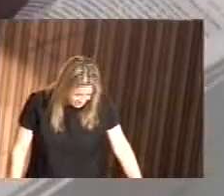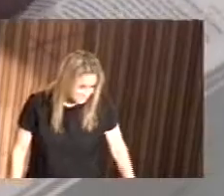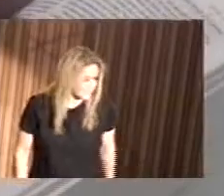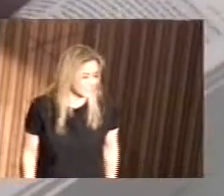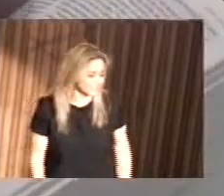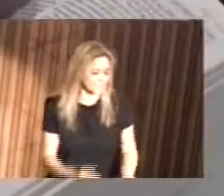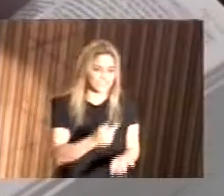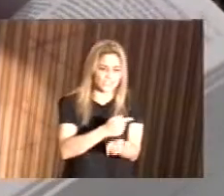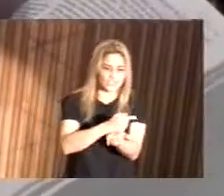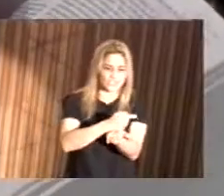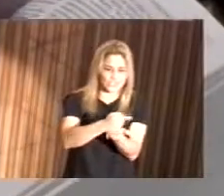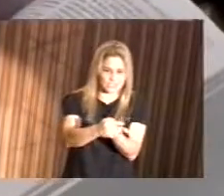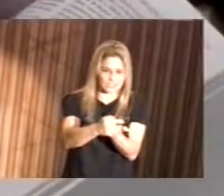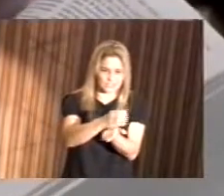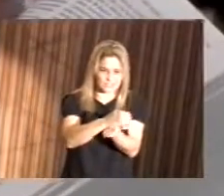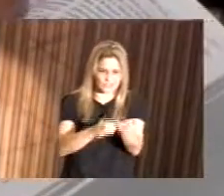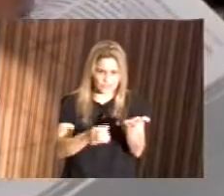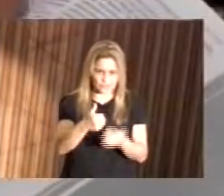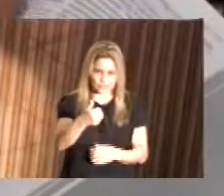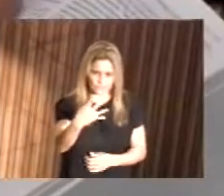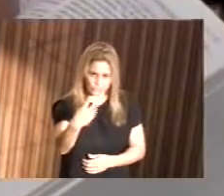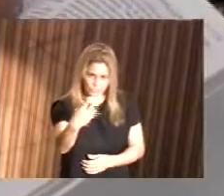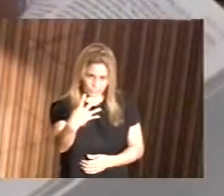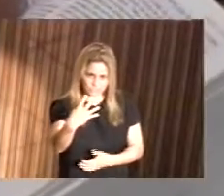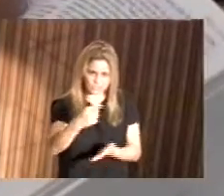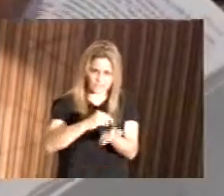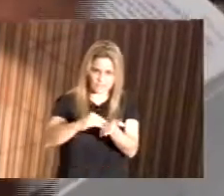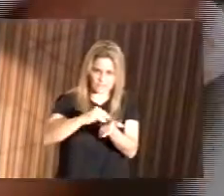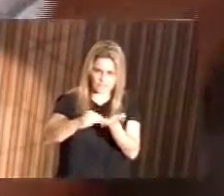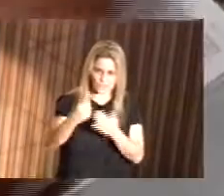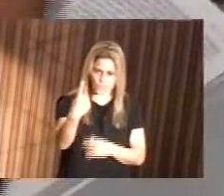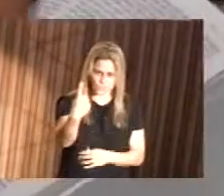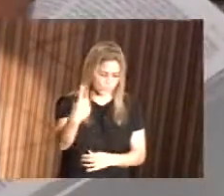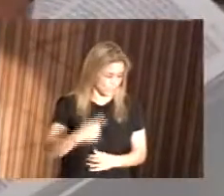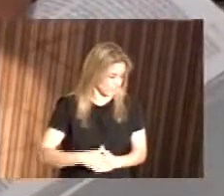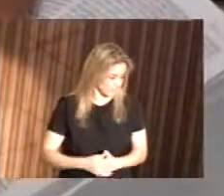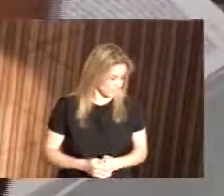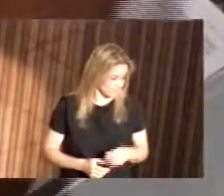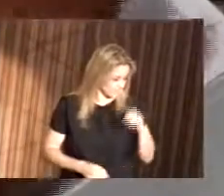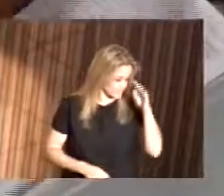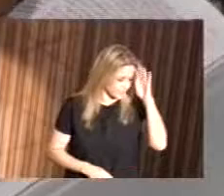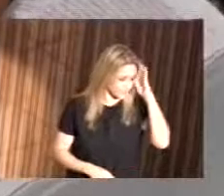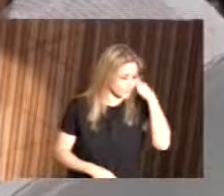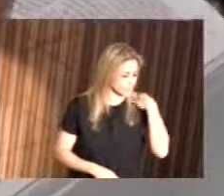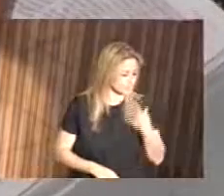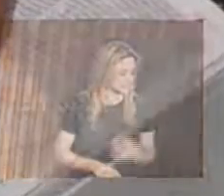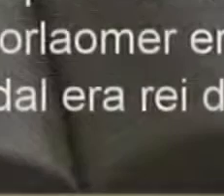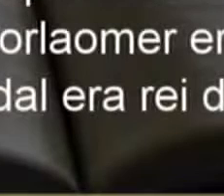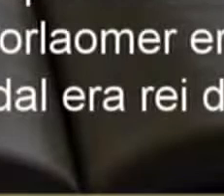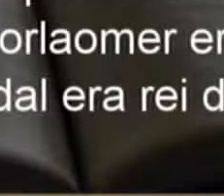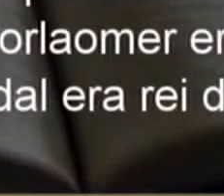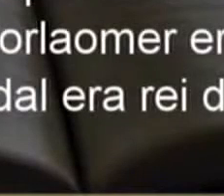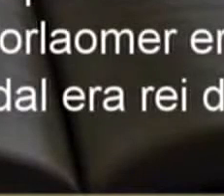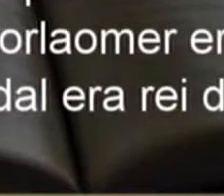hoje à noite e ainda domingo que vem pela manhã. A Bíblia diz assim,